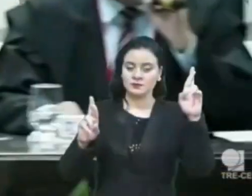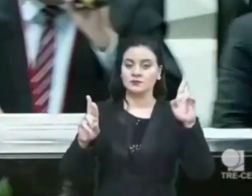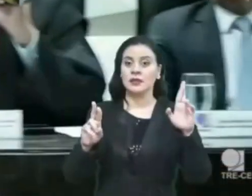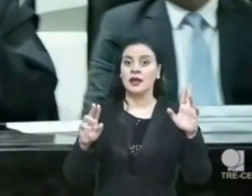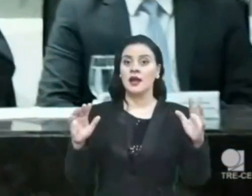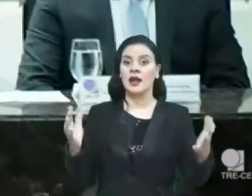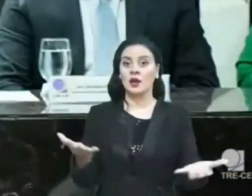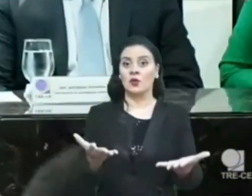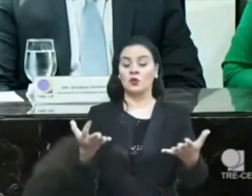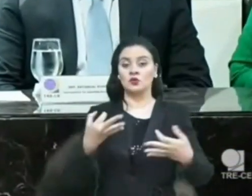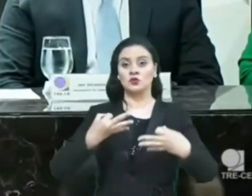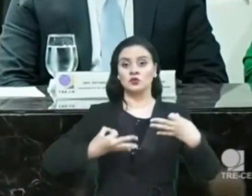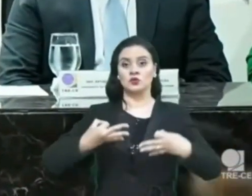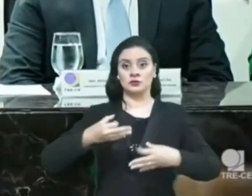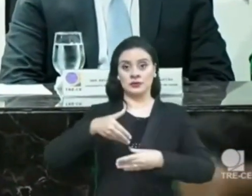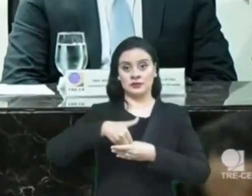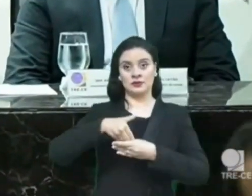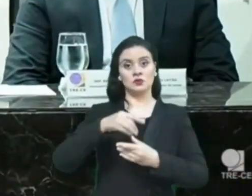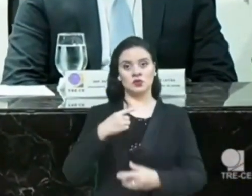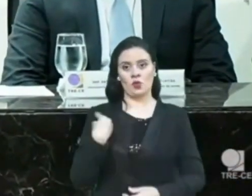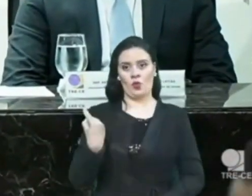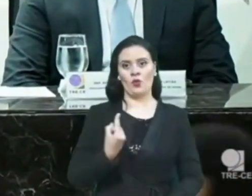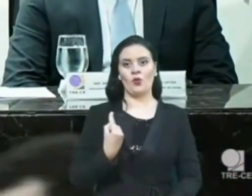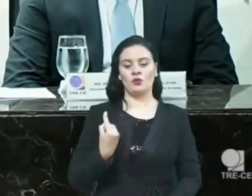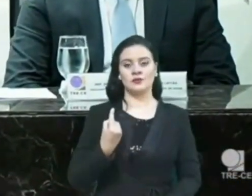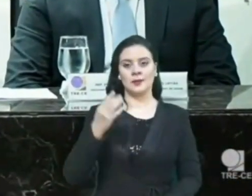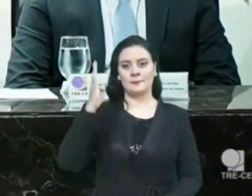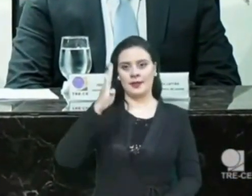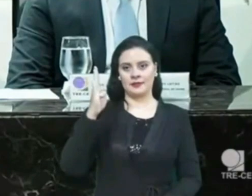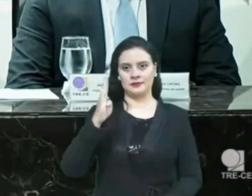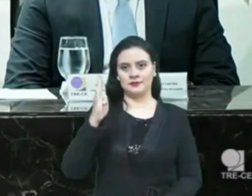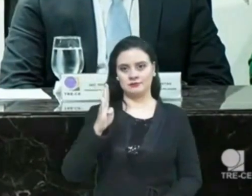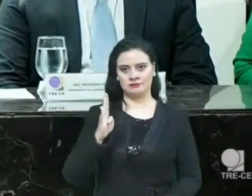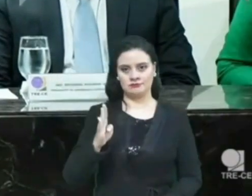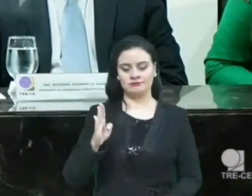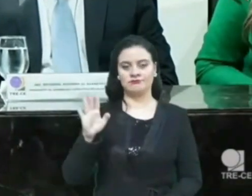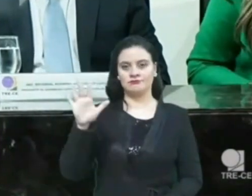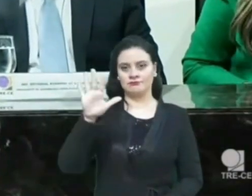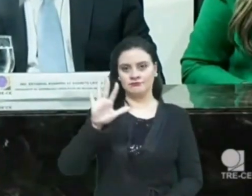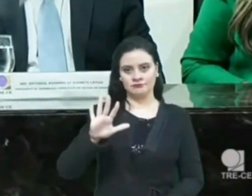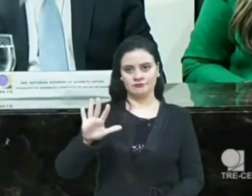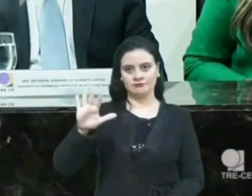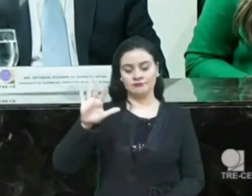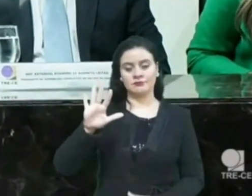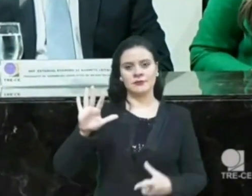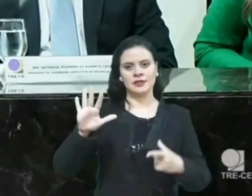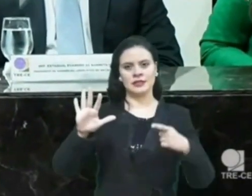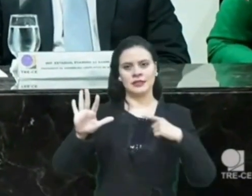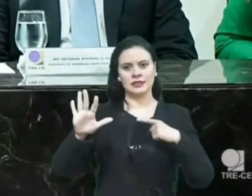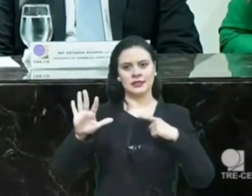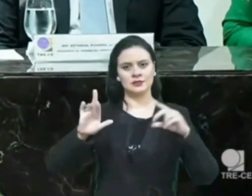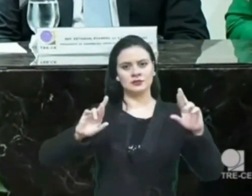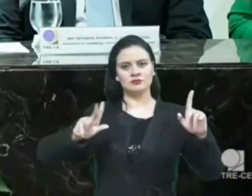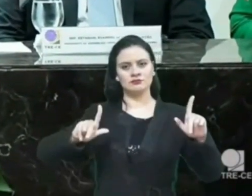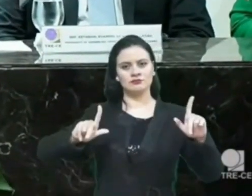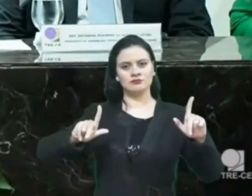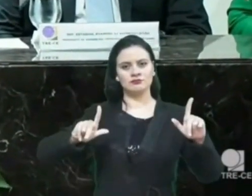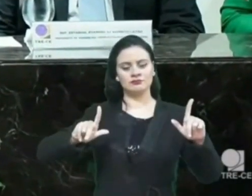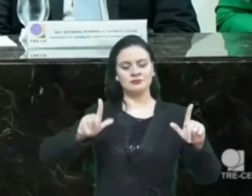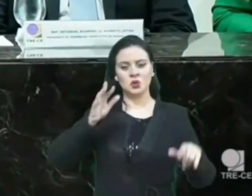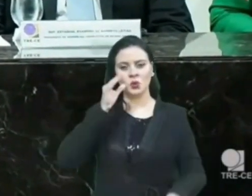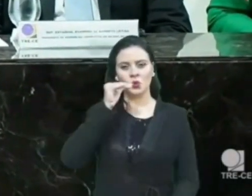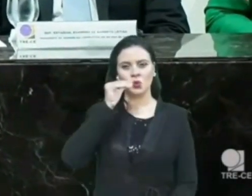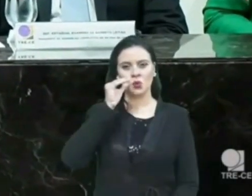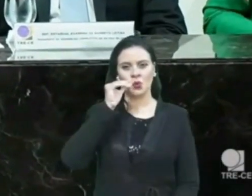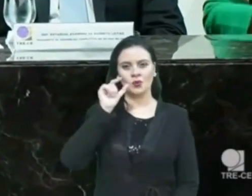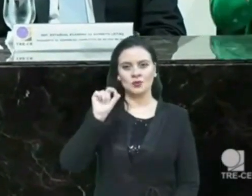A justiça eleitoral, a nossa justiça eleitoral no Brasil, ela tem uma peculiaridade muito